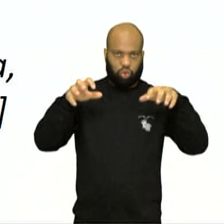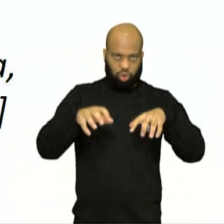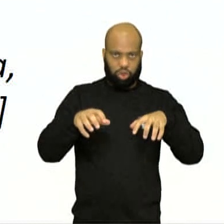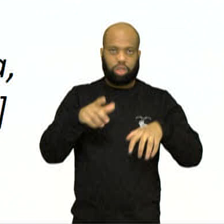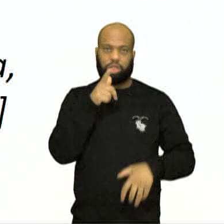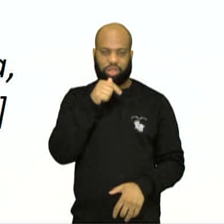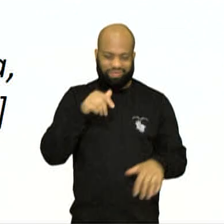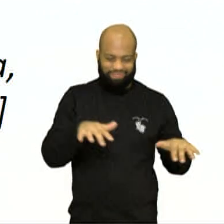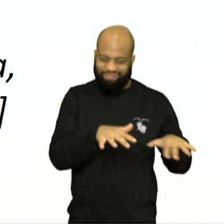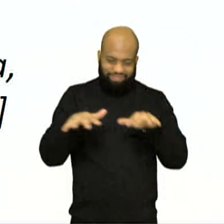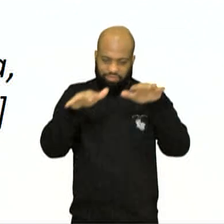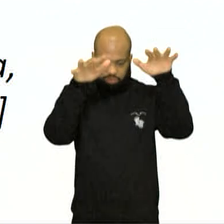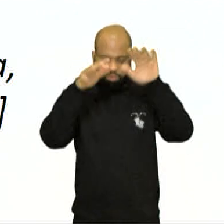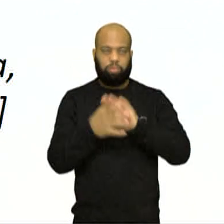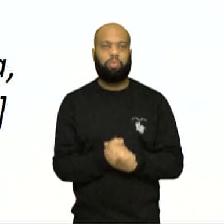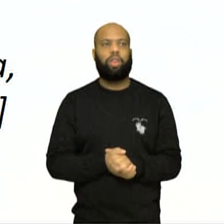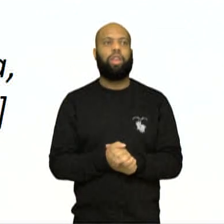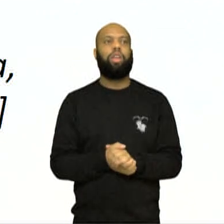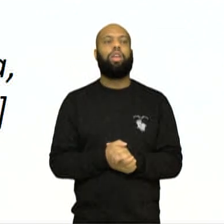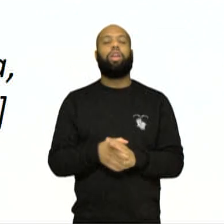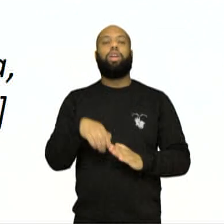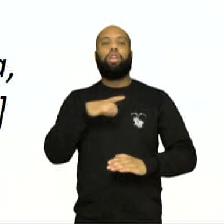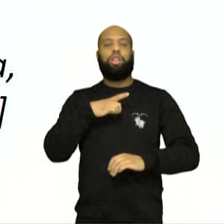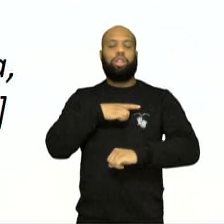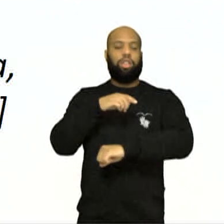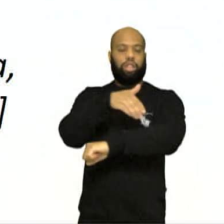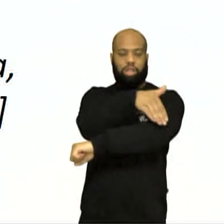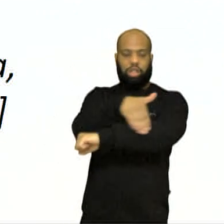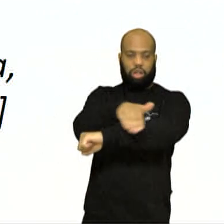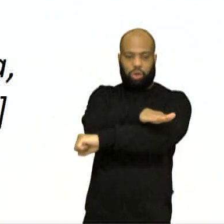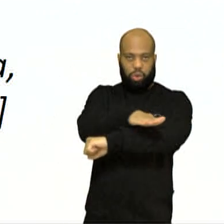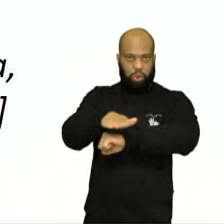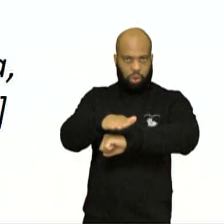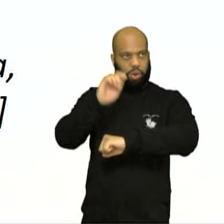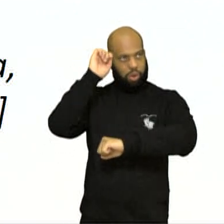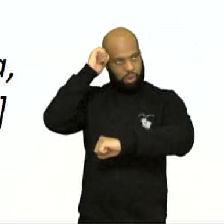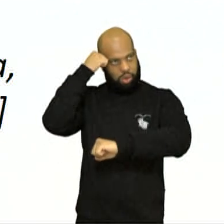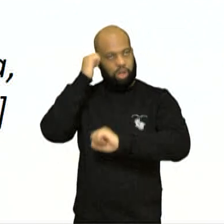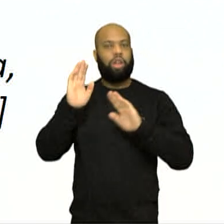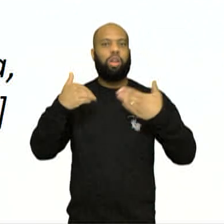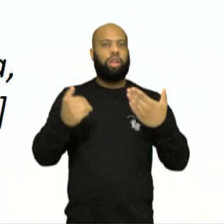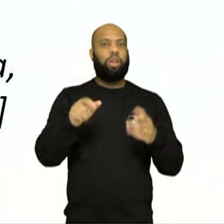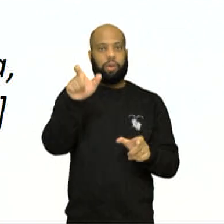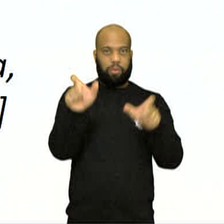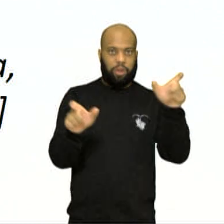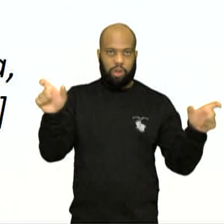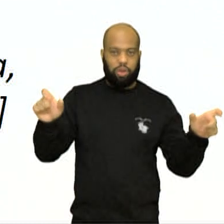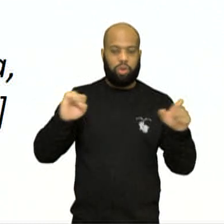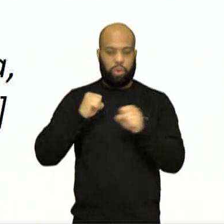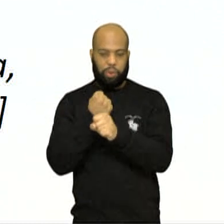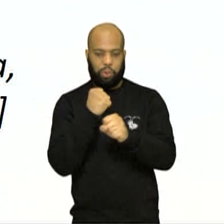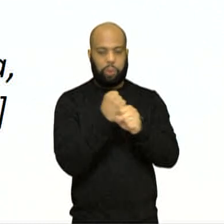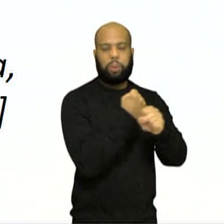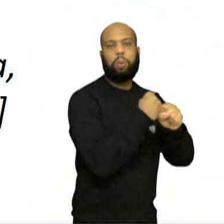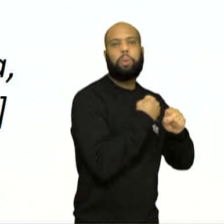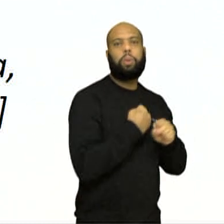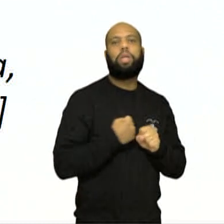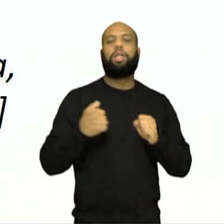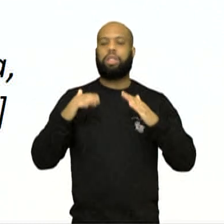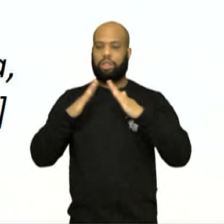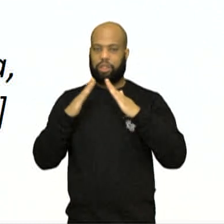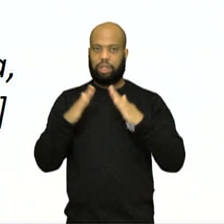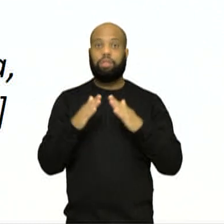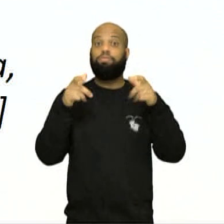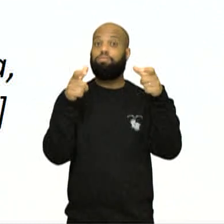da impermeabilização, então mais cimento, mais asfalto, pessoas construindo as suas moradias